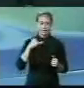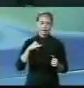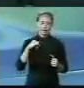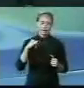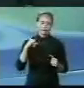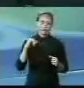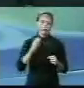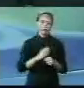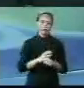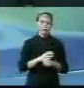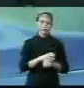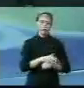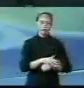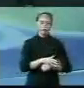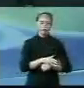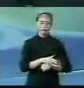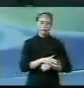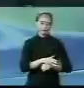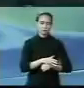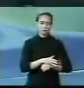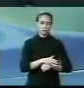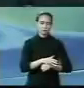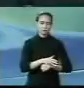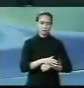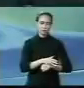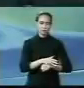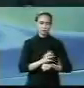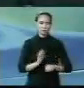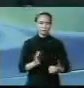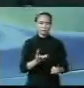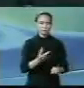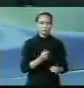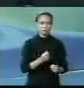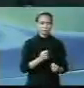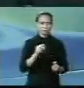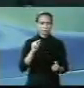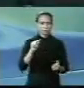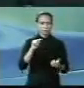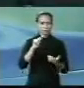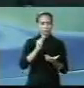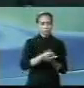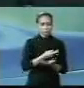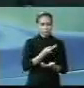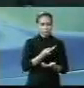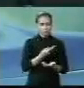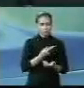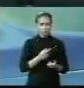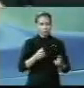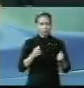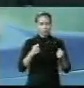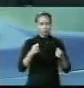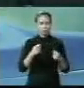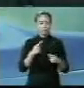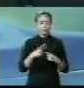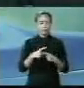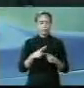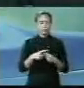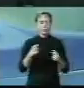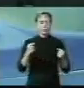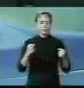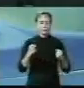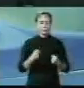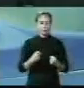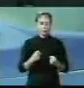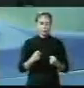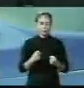indevidamente e nem que esses dados sejam prejudicados, porque isso pode causar prejuízos ao seu negócio. Então essa é apenas uma das razões de se